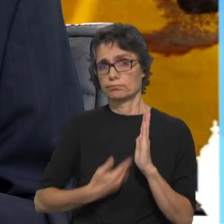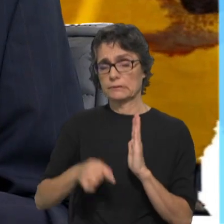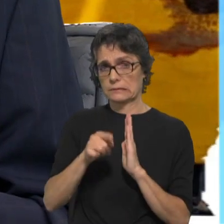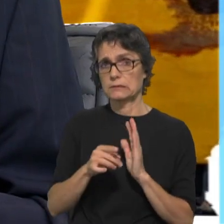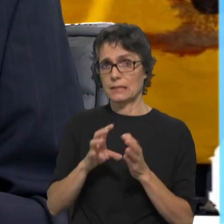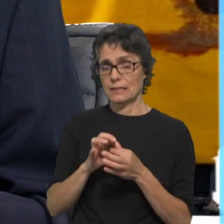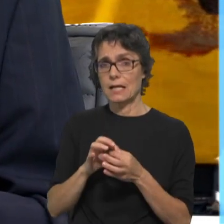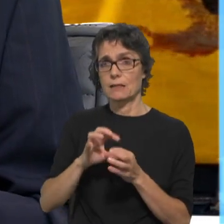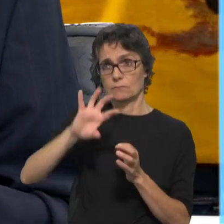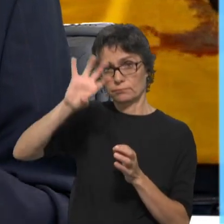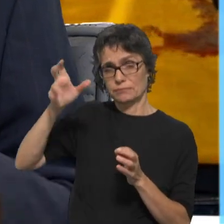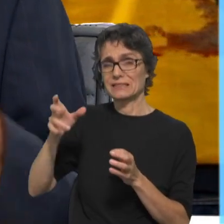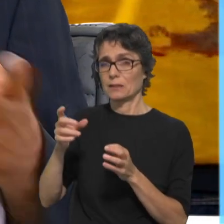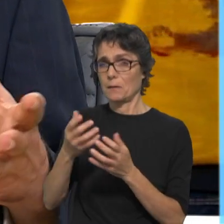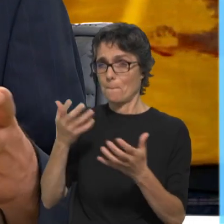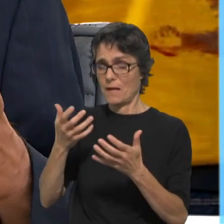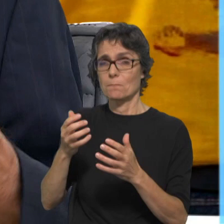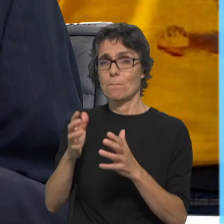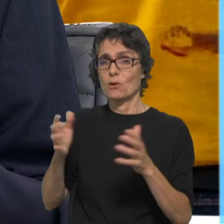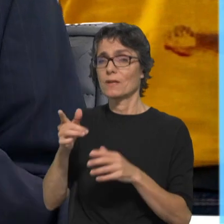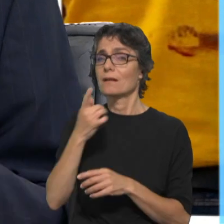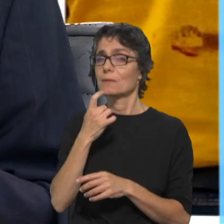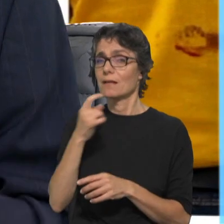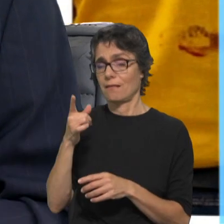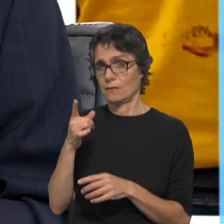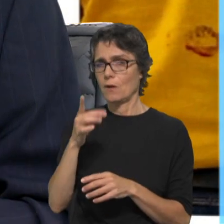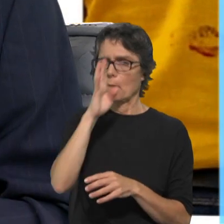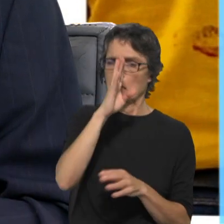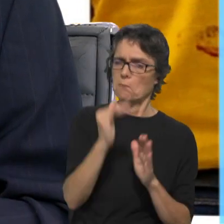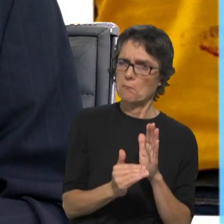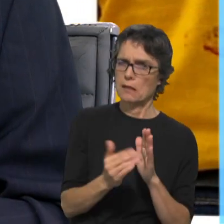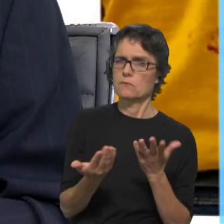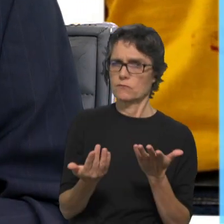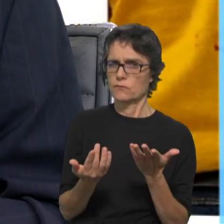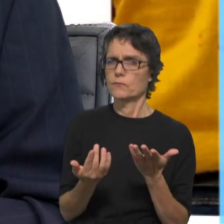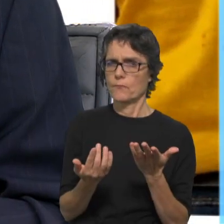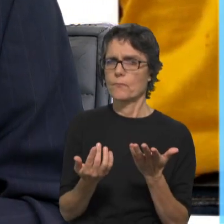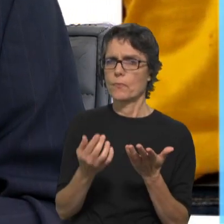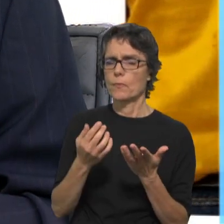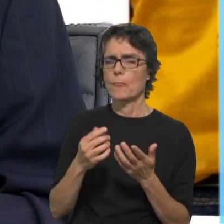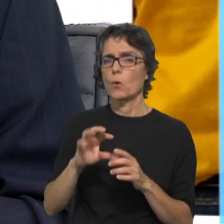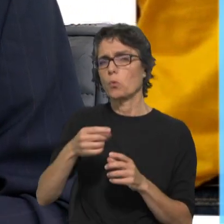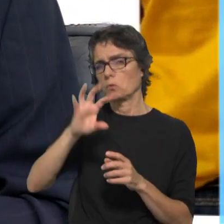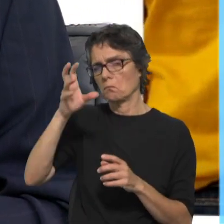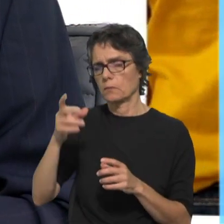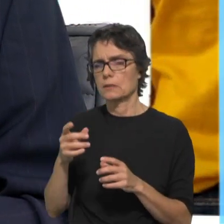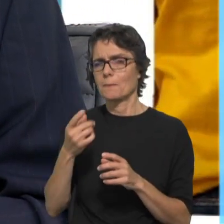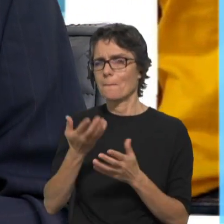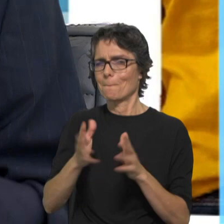particular britânicos, até mais do que germânicos ou outras nacionalidades europeias,